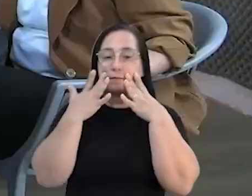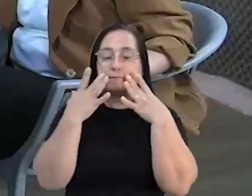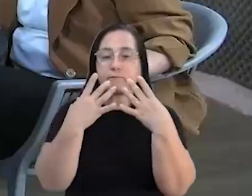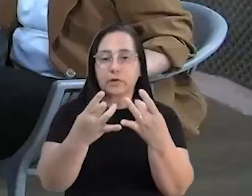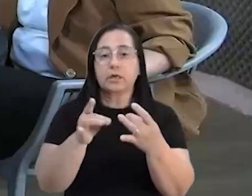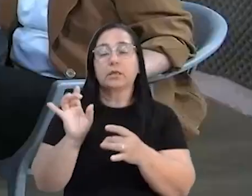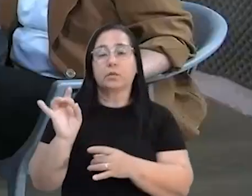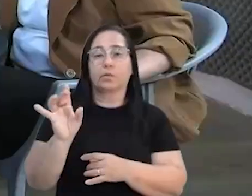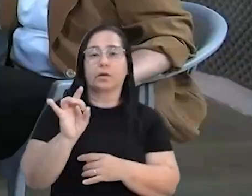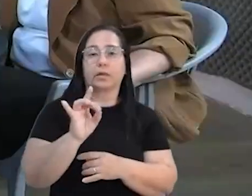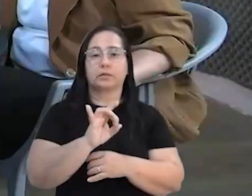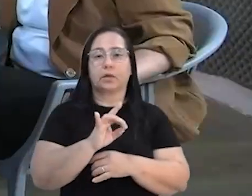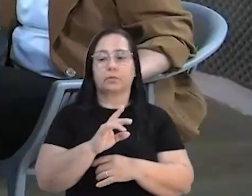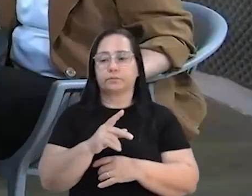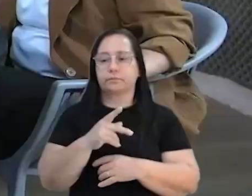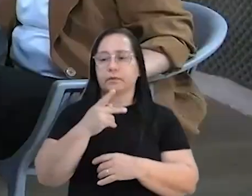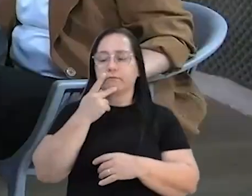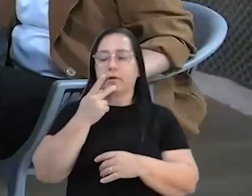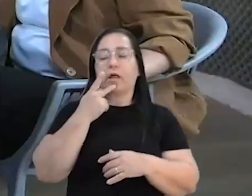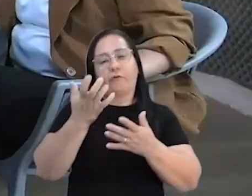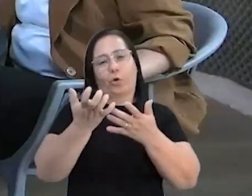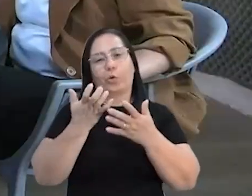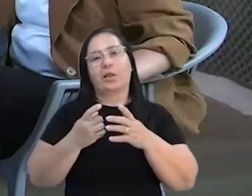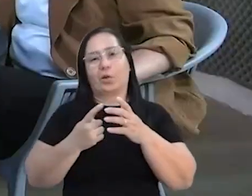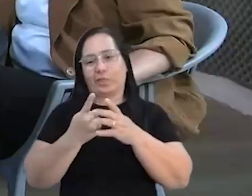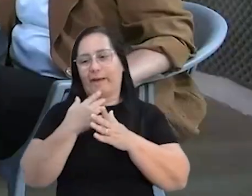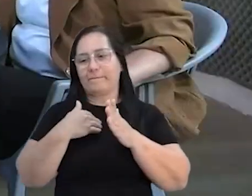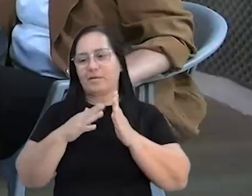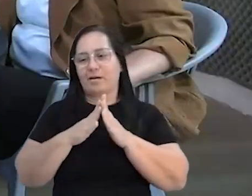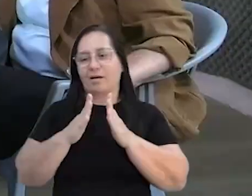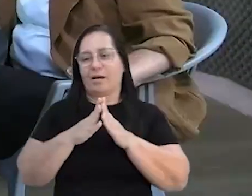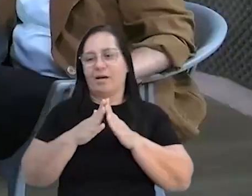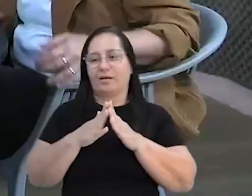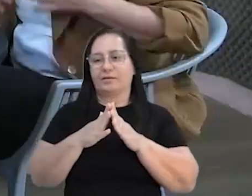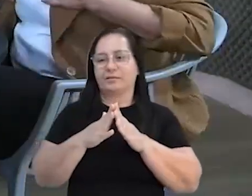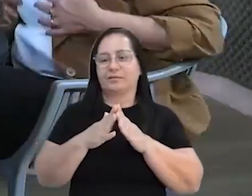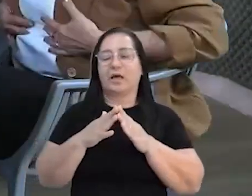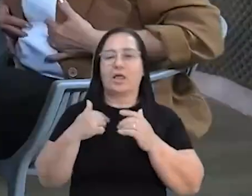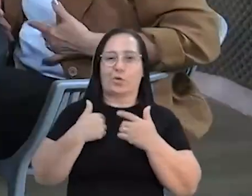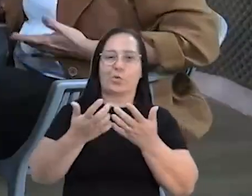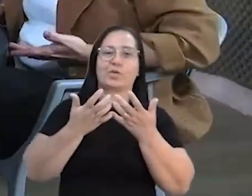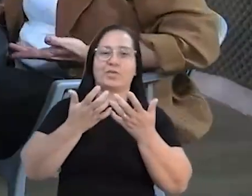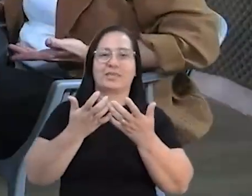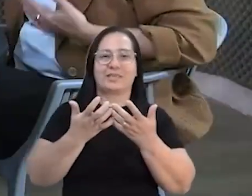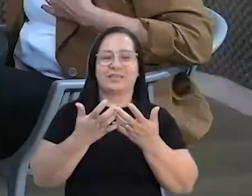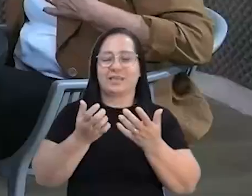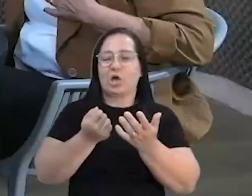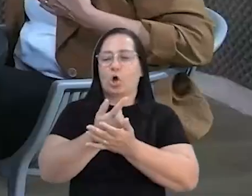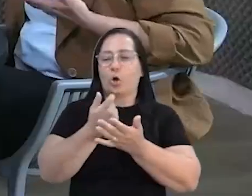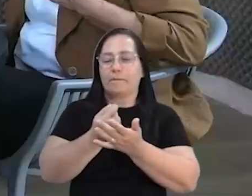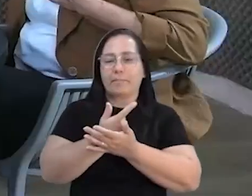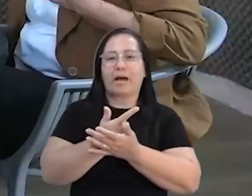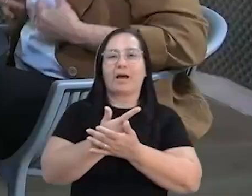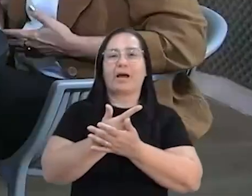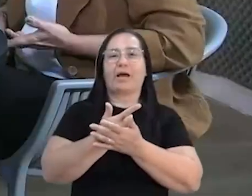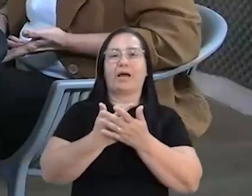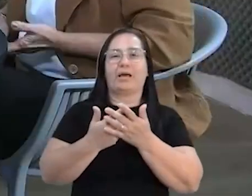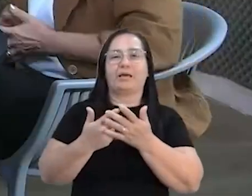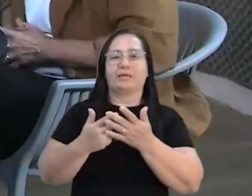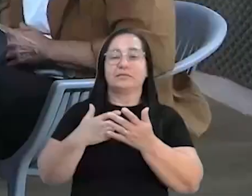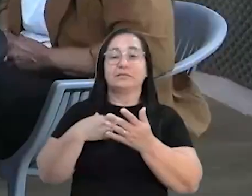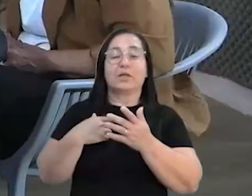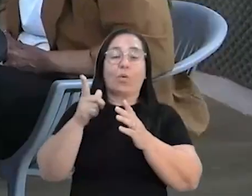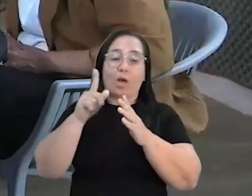cada um deles eu dizia, Eita, queria um desse lá em casa. Que é o que a gente fala da experiência. Design de estampa é moda